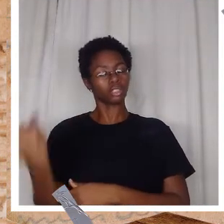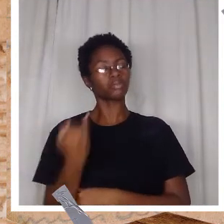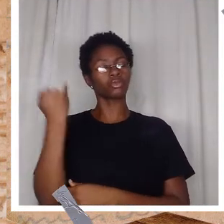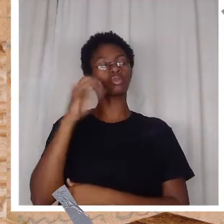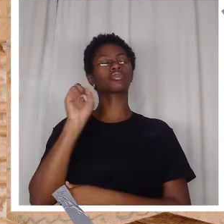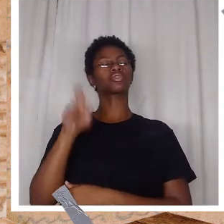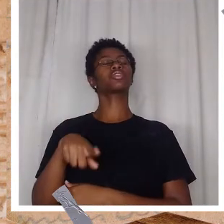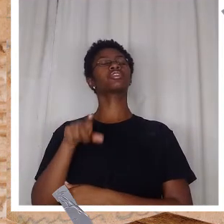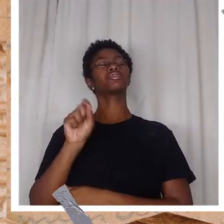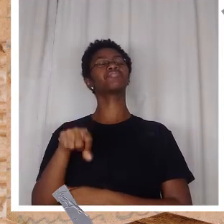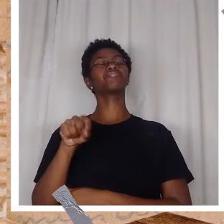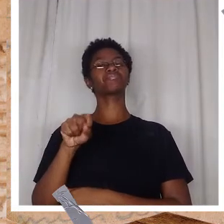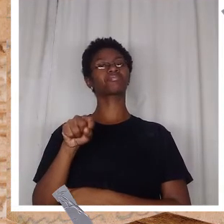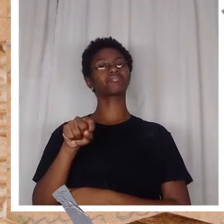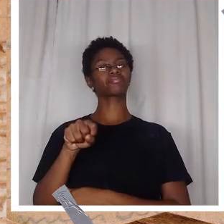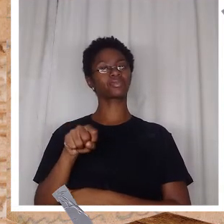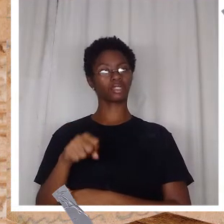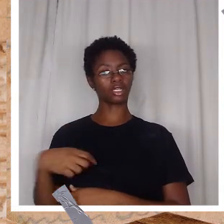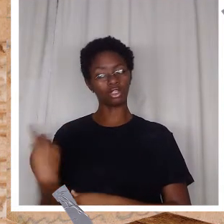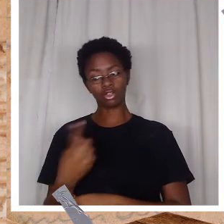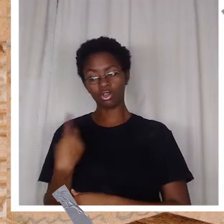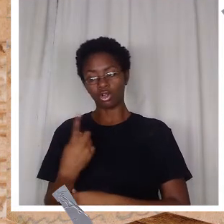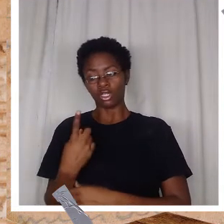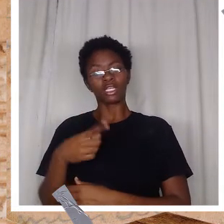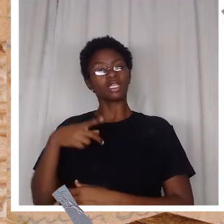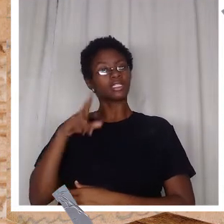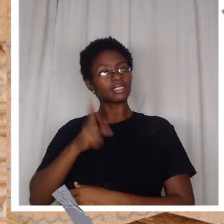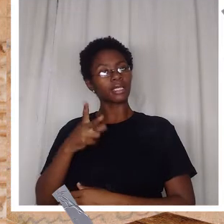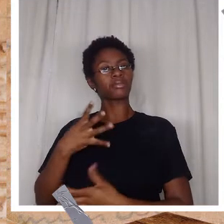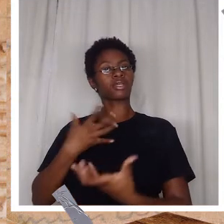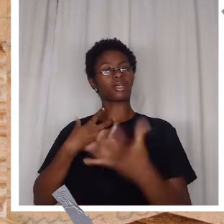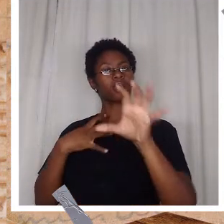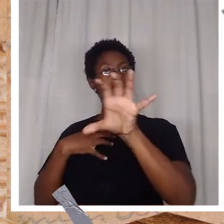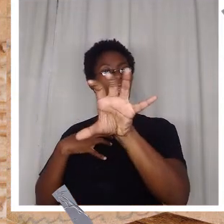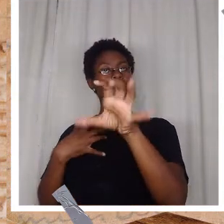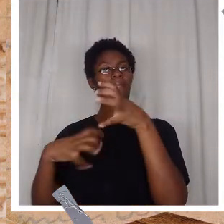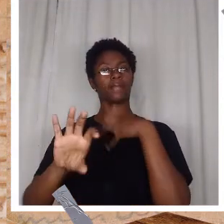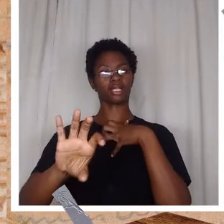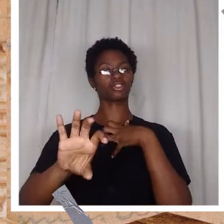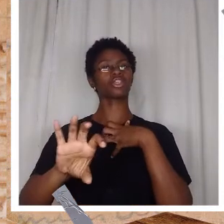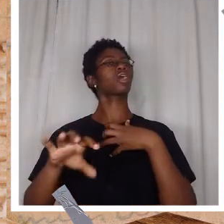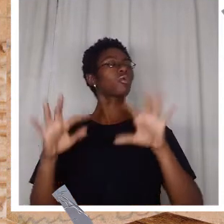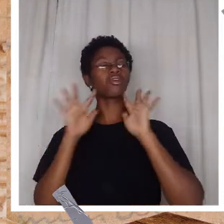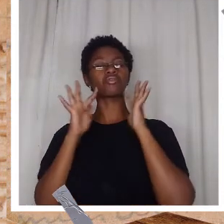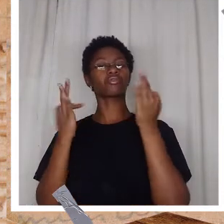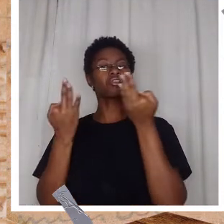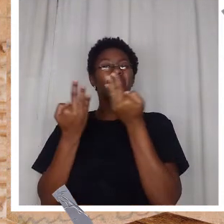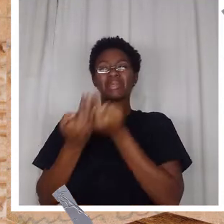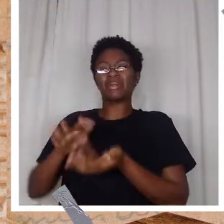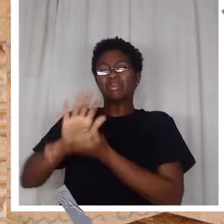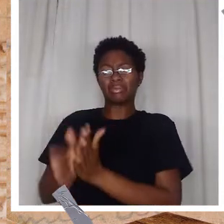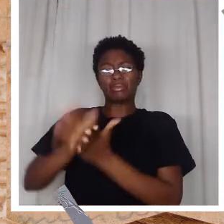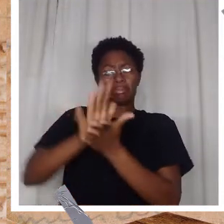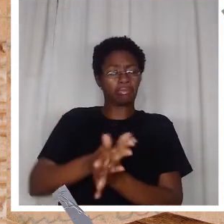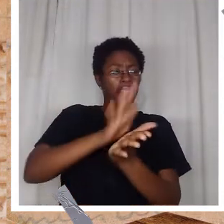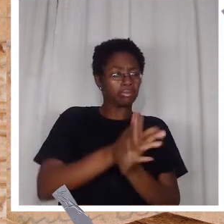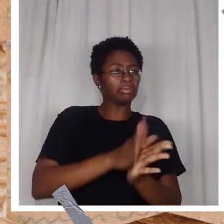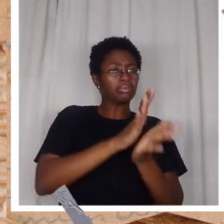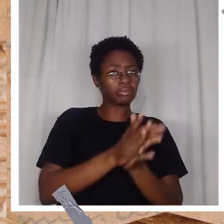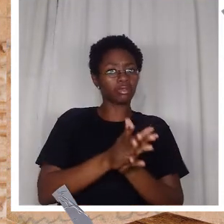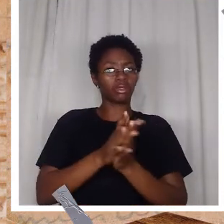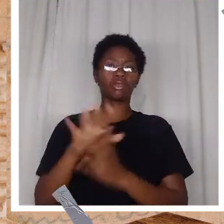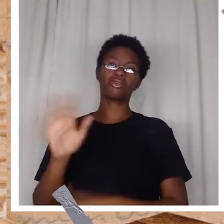e empatia que a gente dedica a essas famílias que estão sendo massacradas. Não bastasse essa pandemia